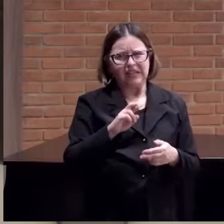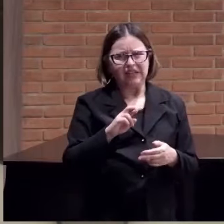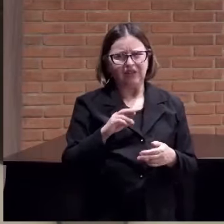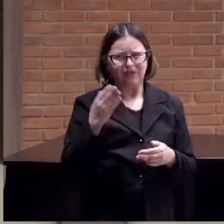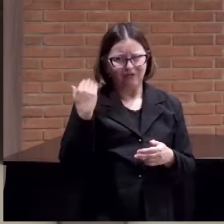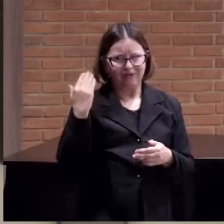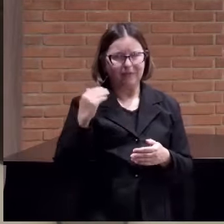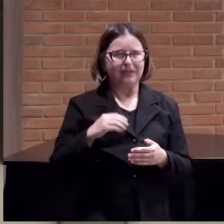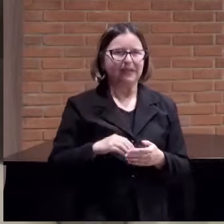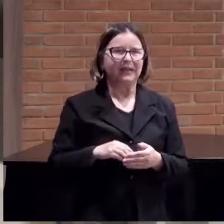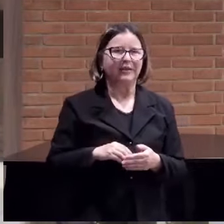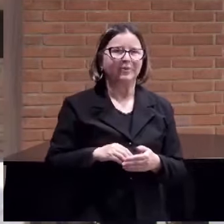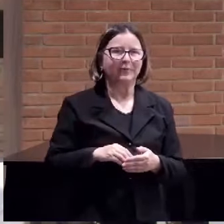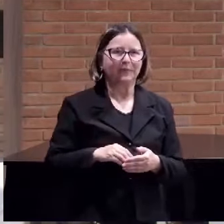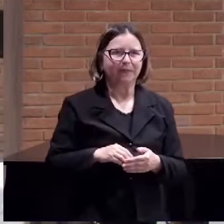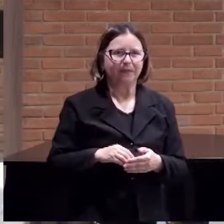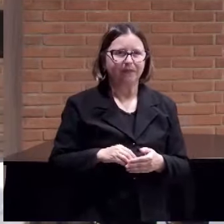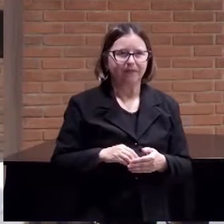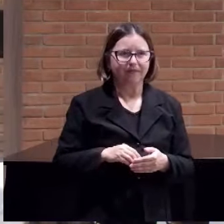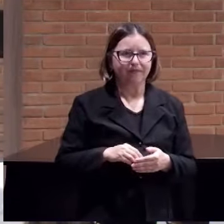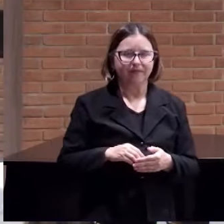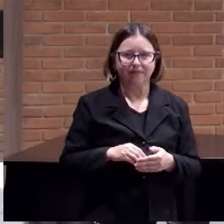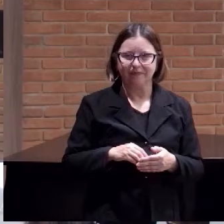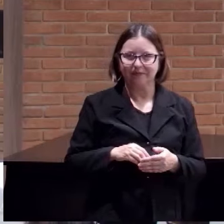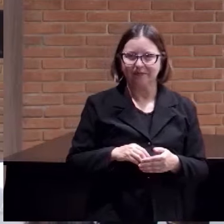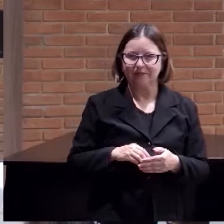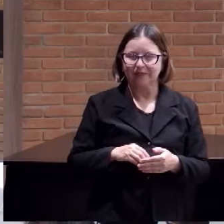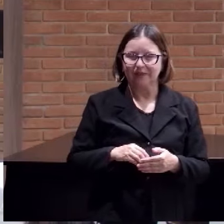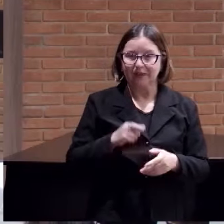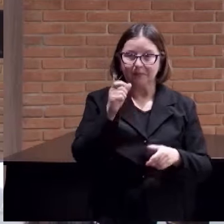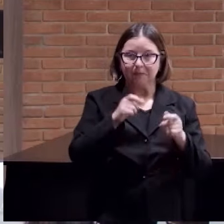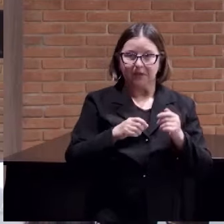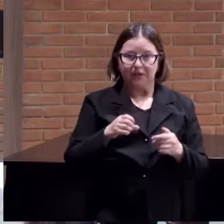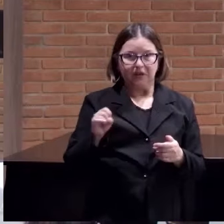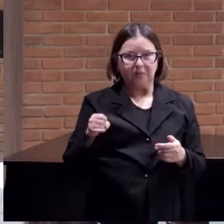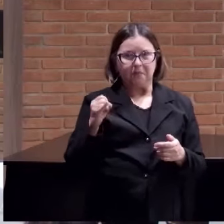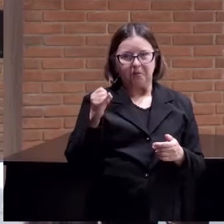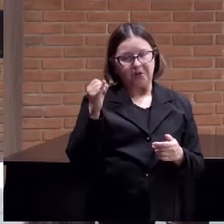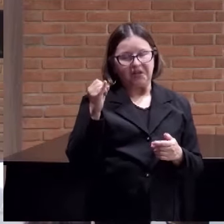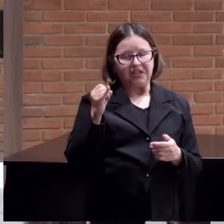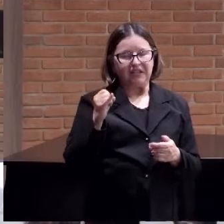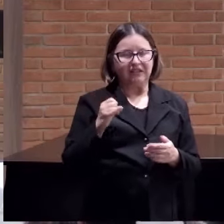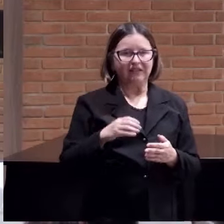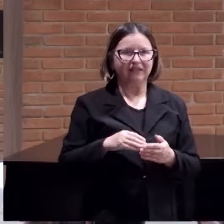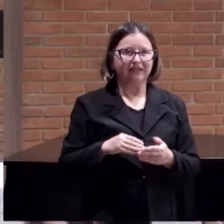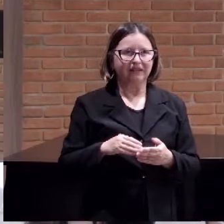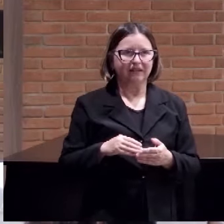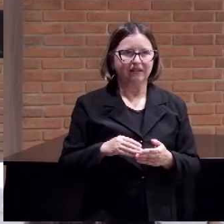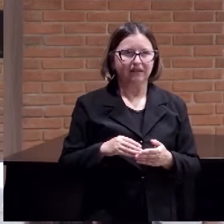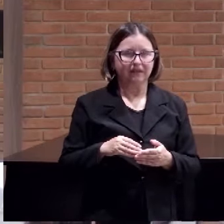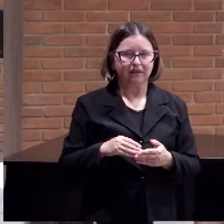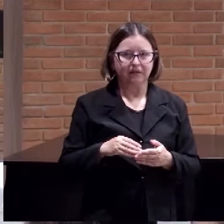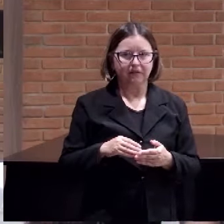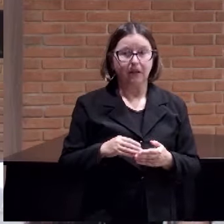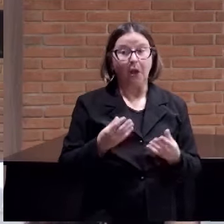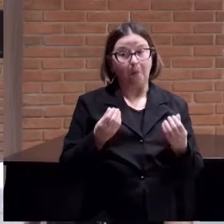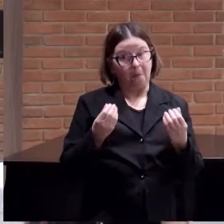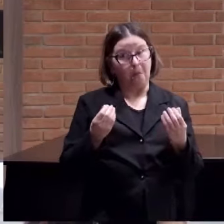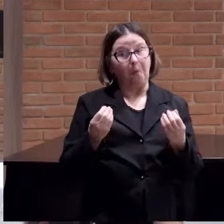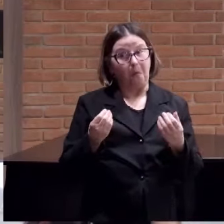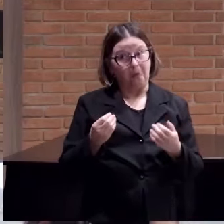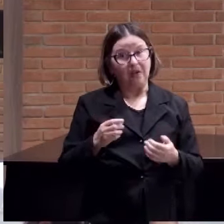aqueles que tinham algum posto no Estado, muitas das autoridades, não foram poucas, está dizendo, muitas